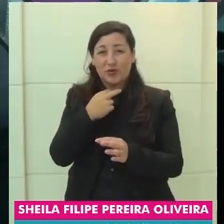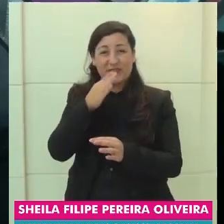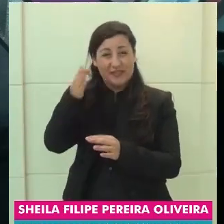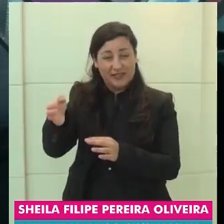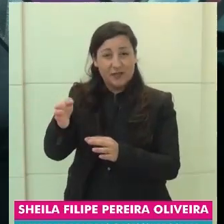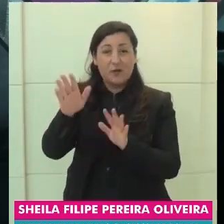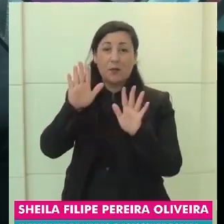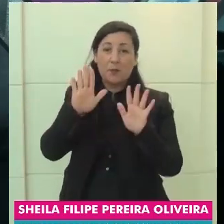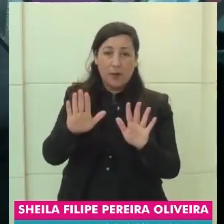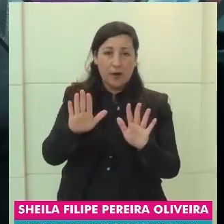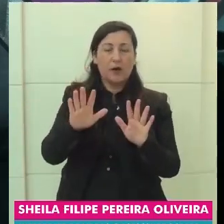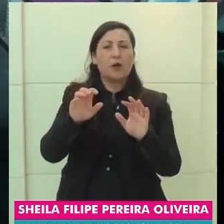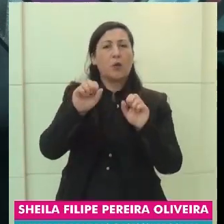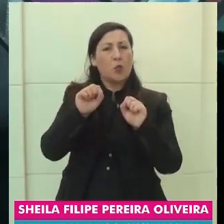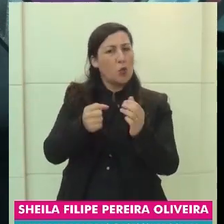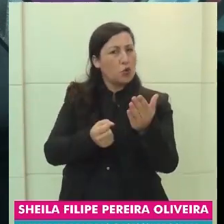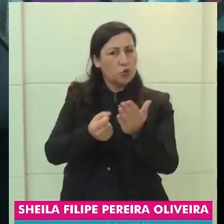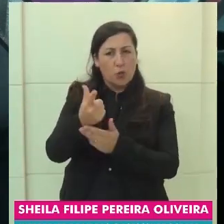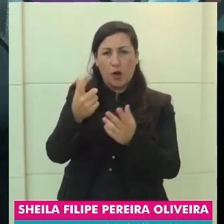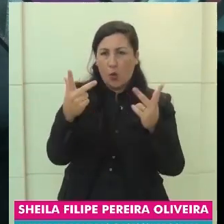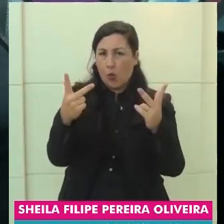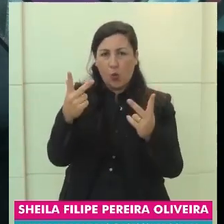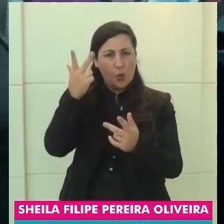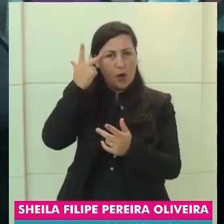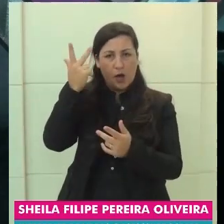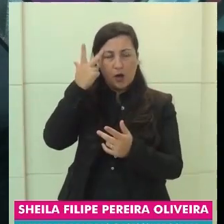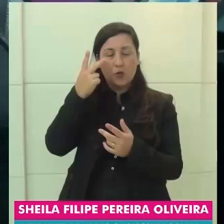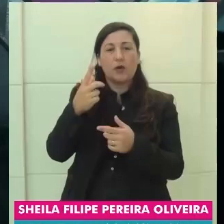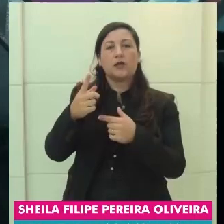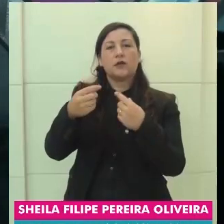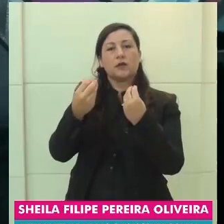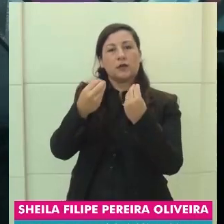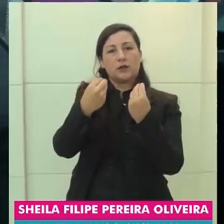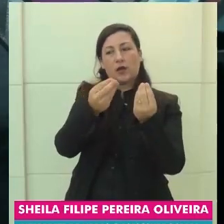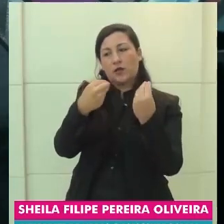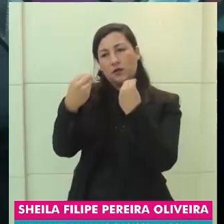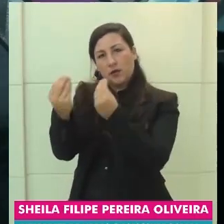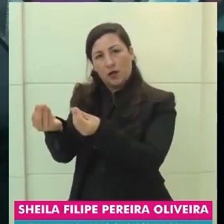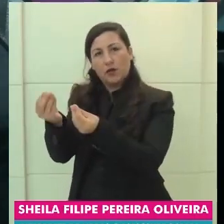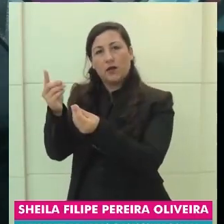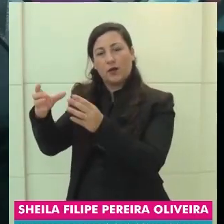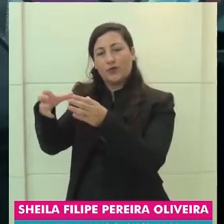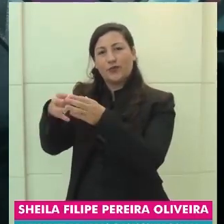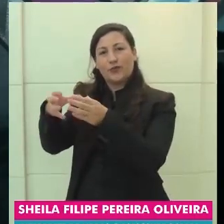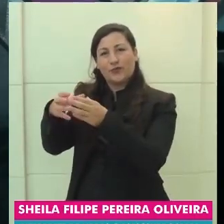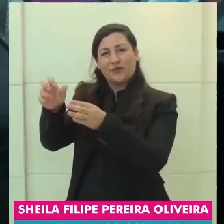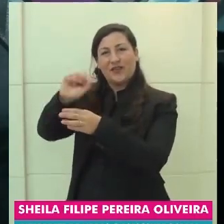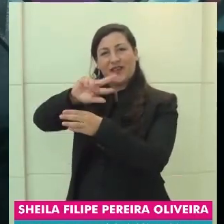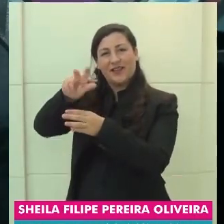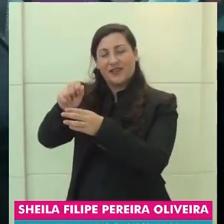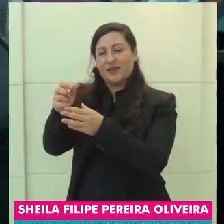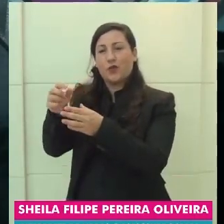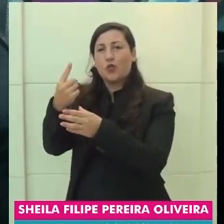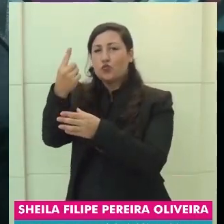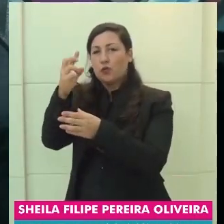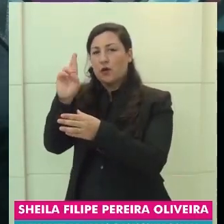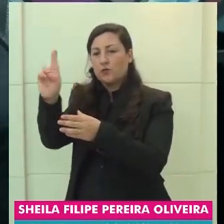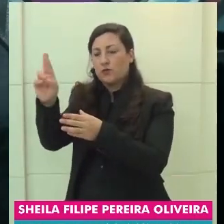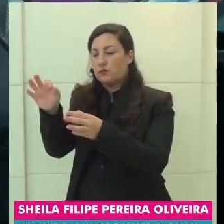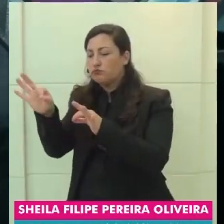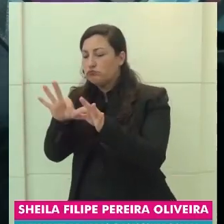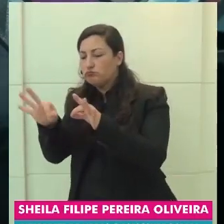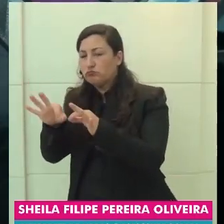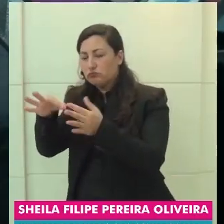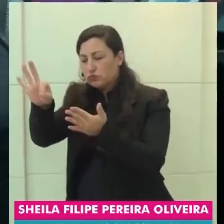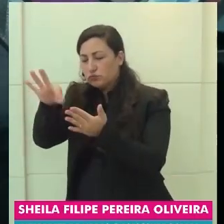pode contribuir igual, tá? O valor é bem... A gente não pode falar valores aqui, mas é um valor bem